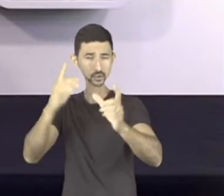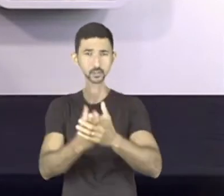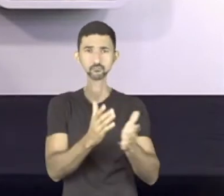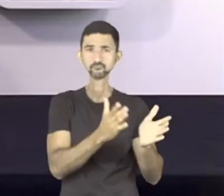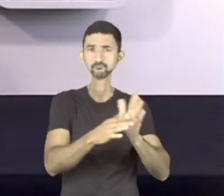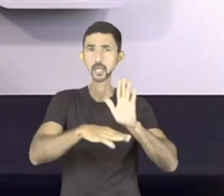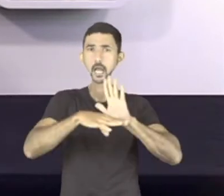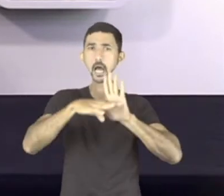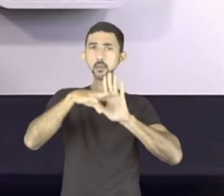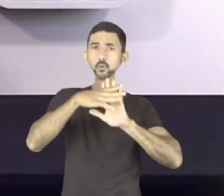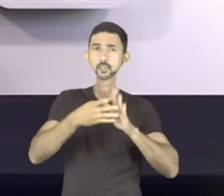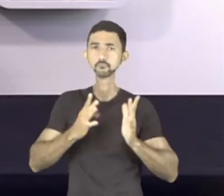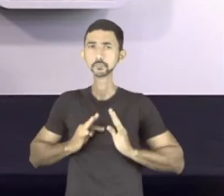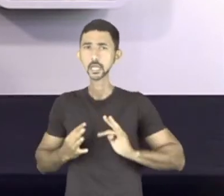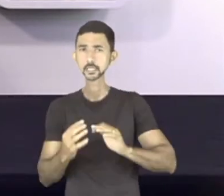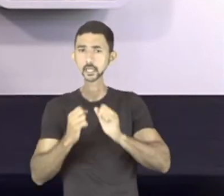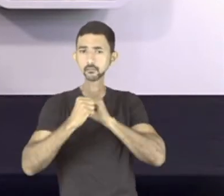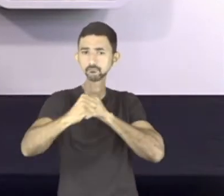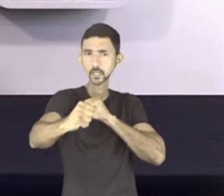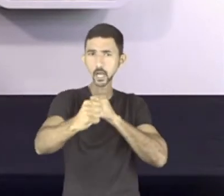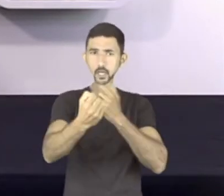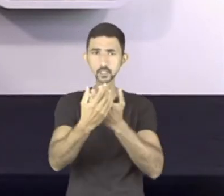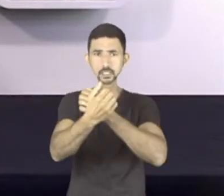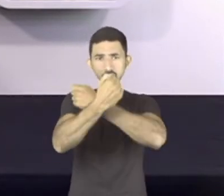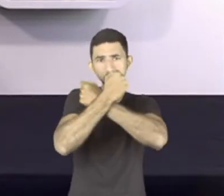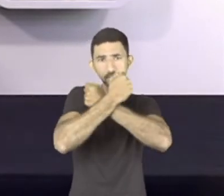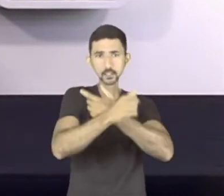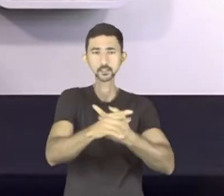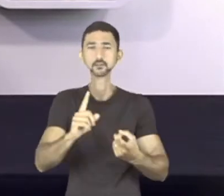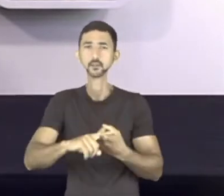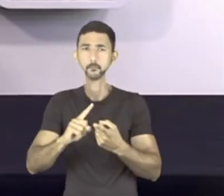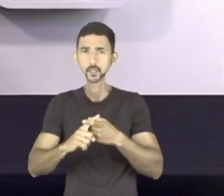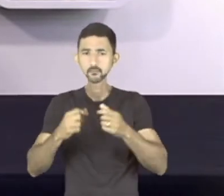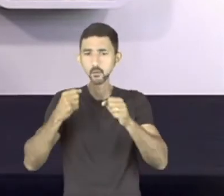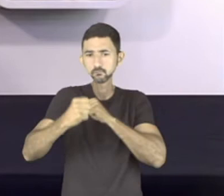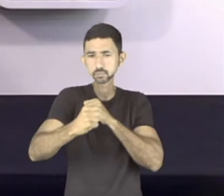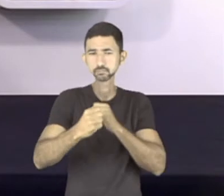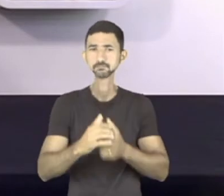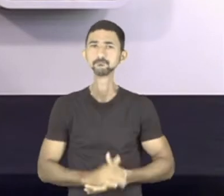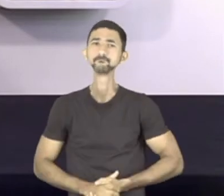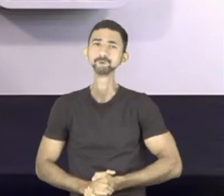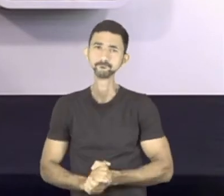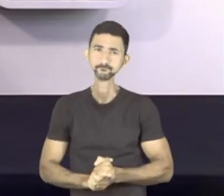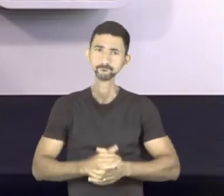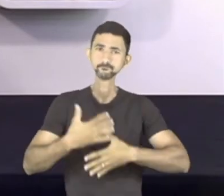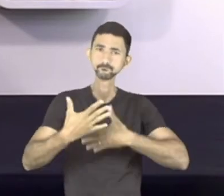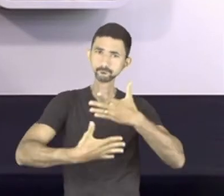ter as suas técnicas de ataque e defesa que vão ser aplicadas